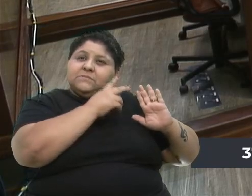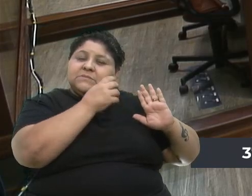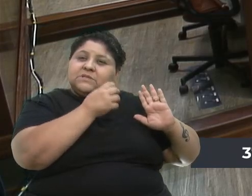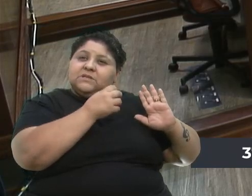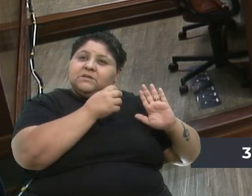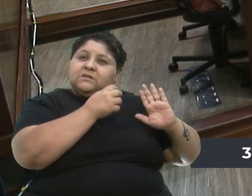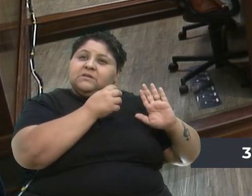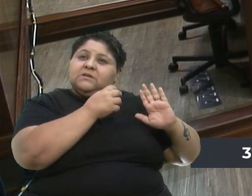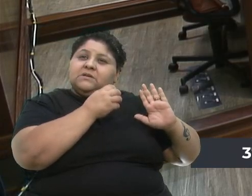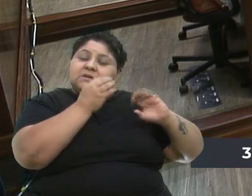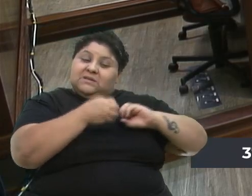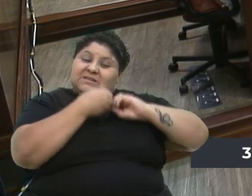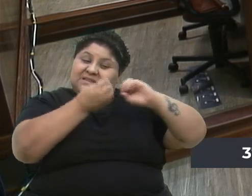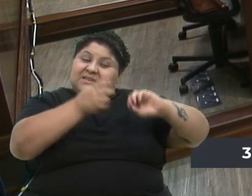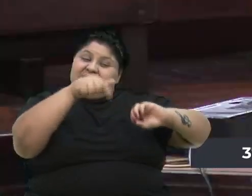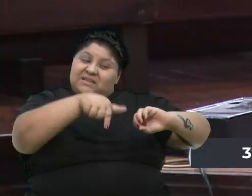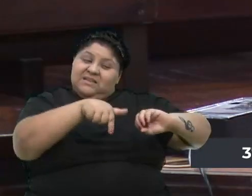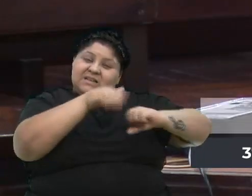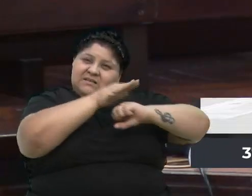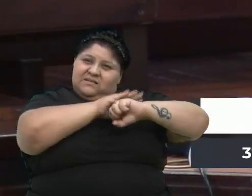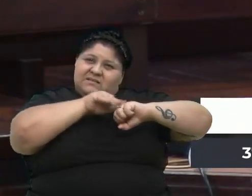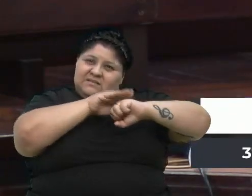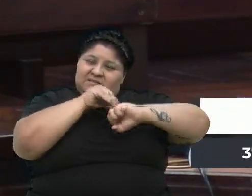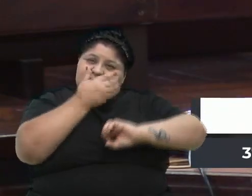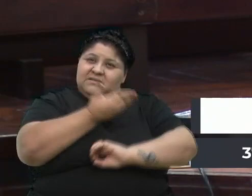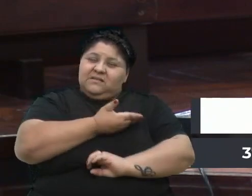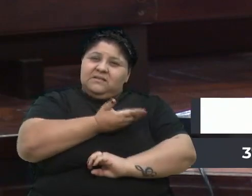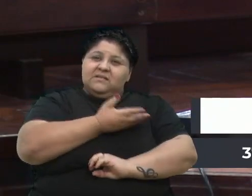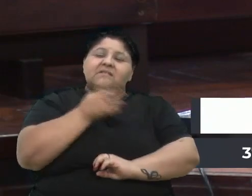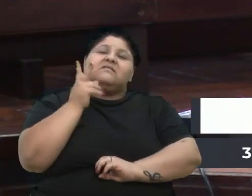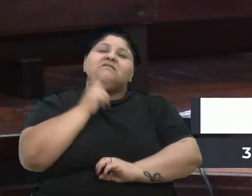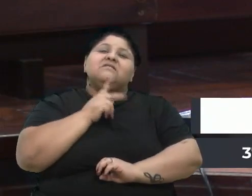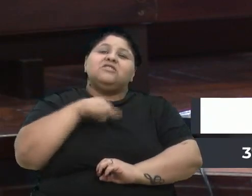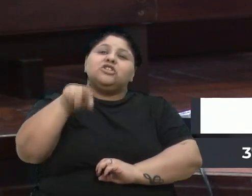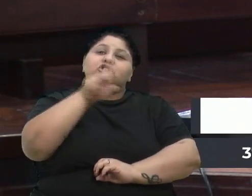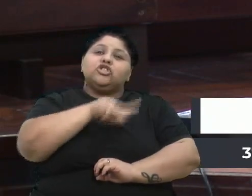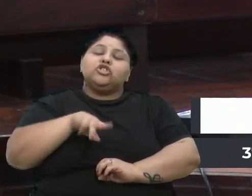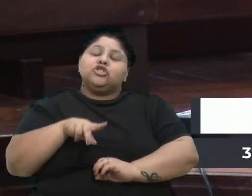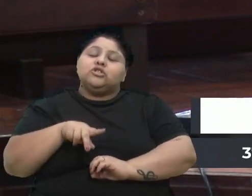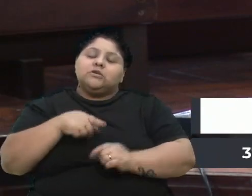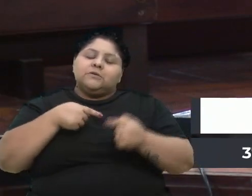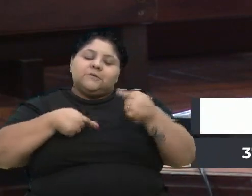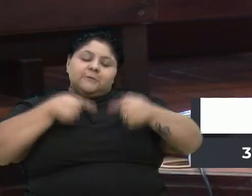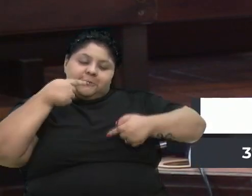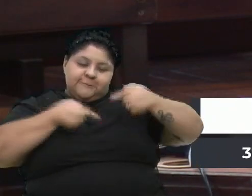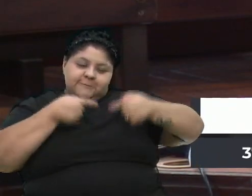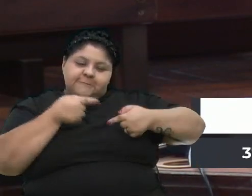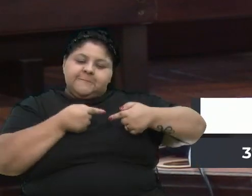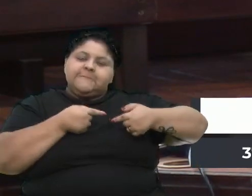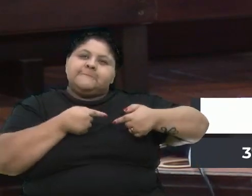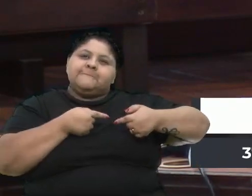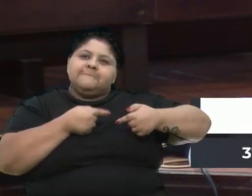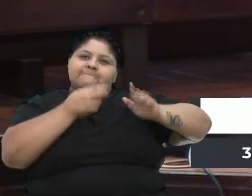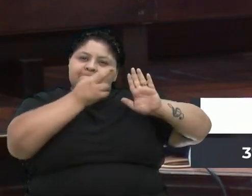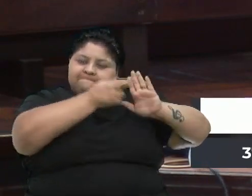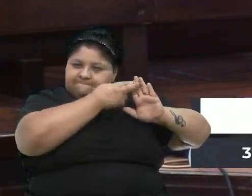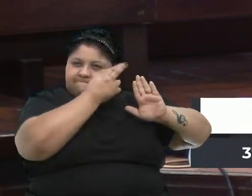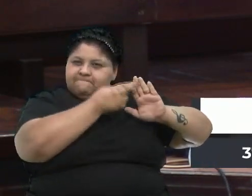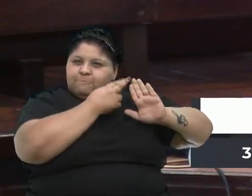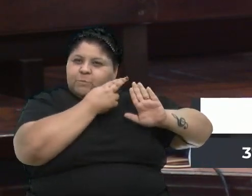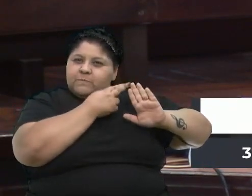2023, trazido pelo nosso querido amigo Renato Oliveira, para que nós venhamos discutir esse requerimento.